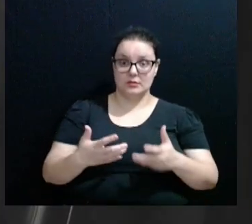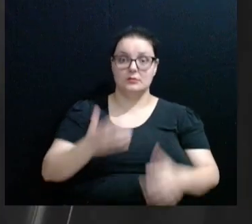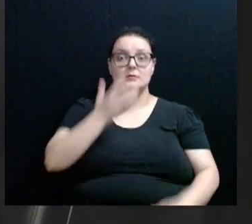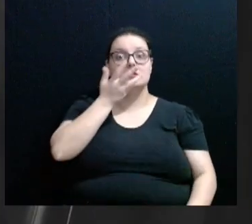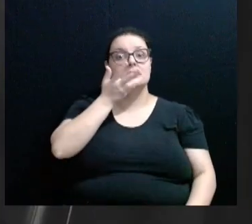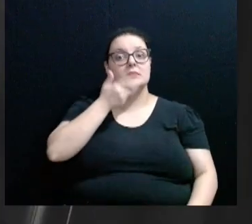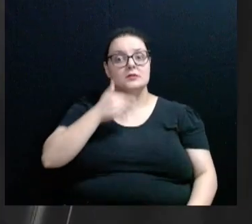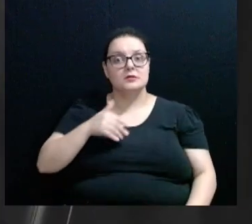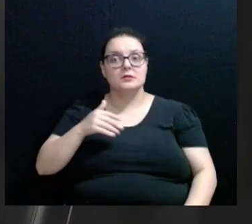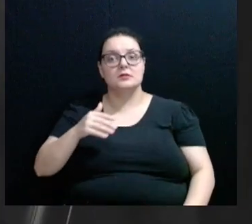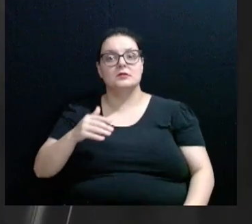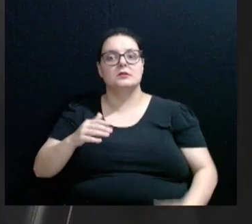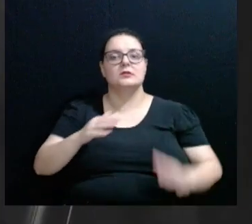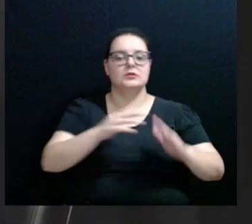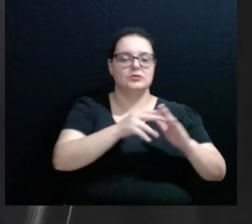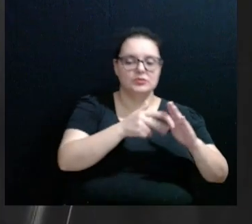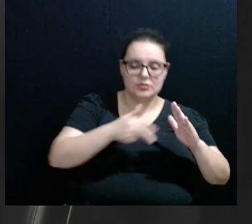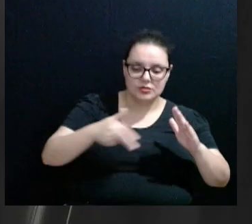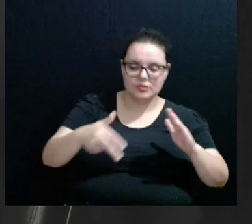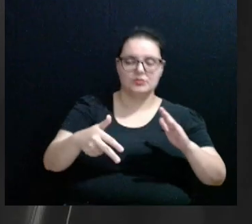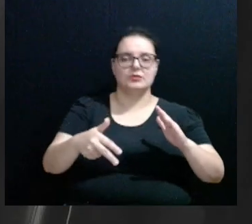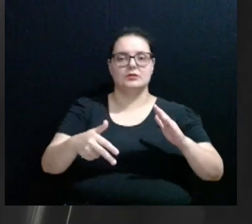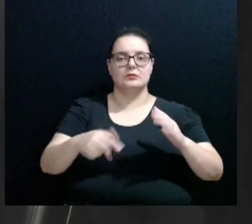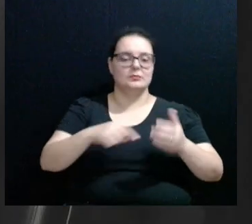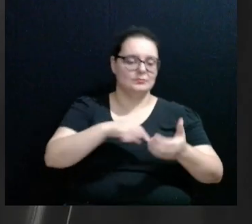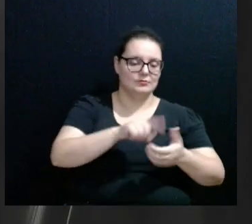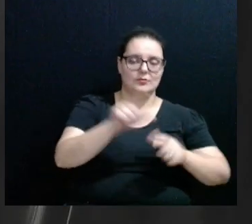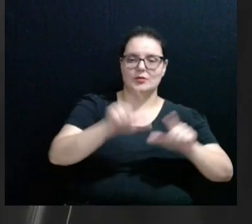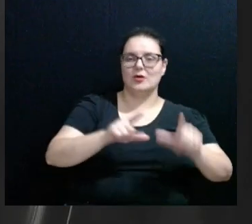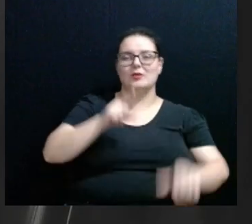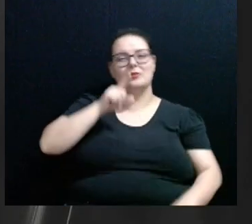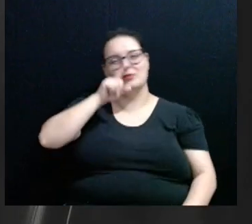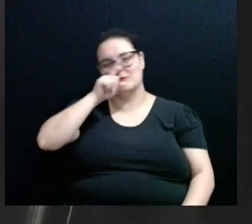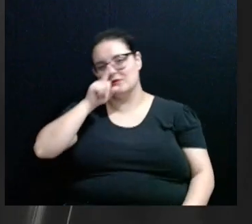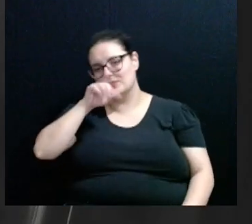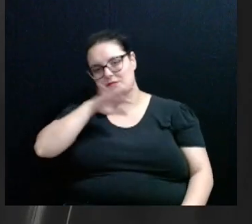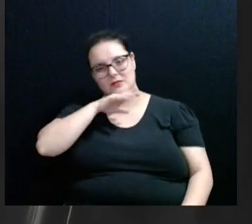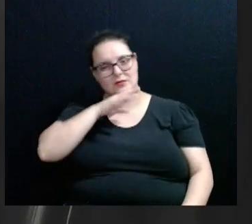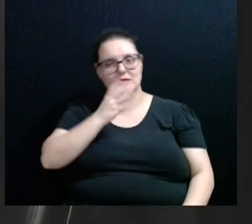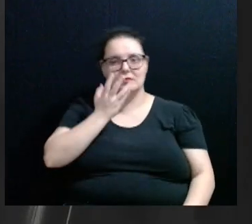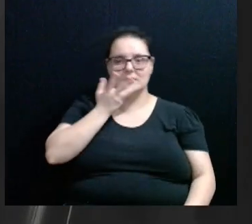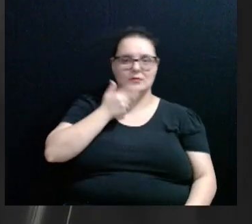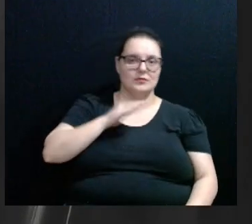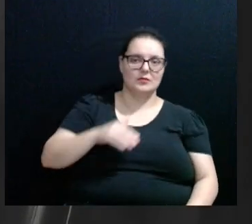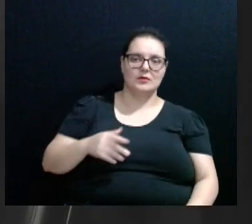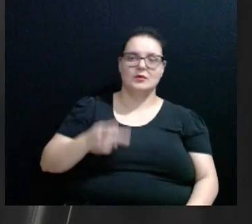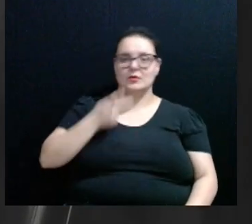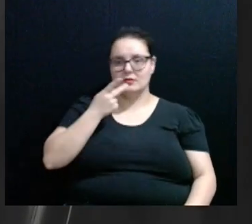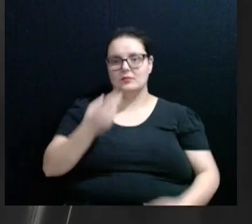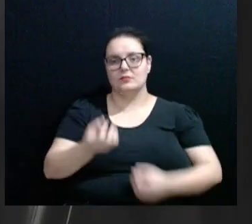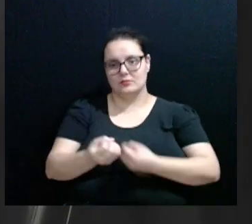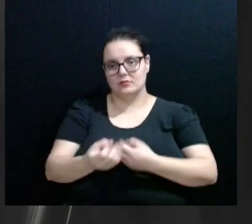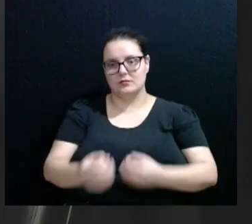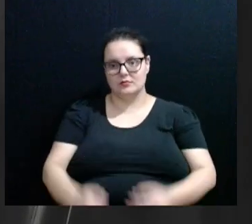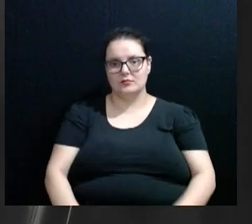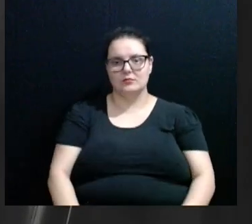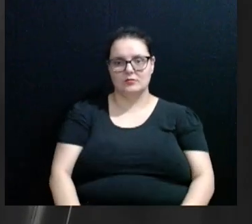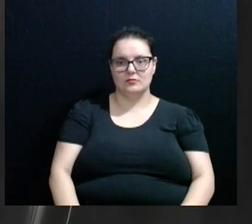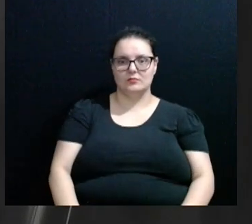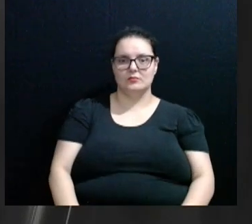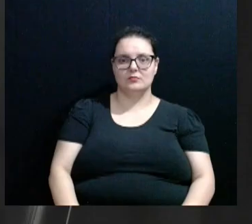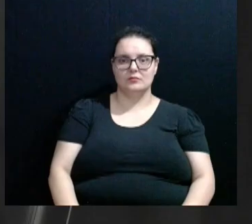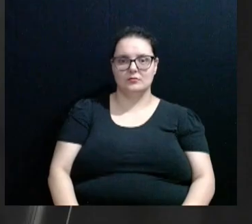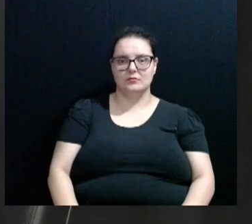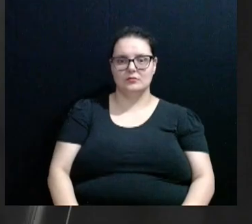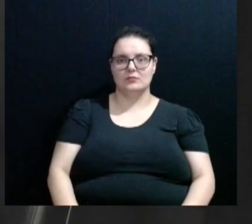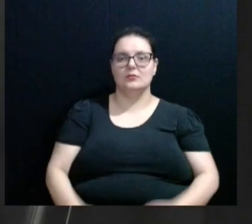As telas têm sido muito perigosas e ruins para as crianças. E eu vou usar um dado, até um dado que